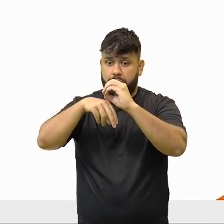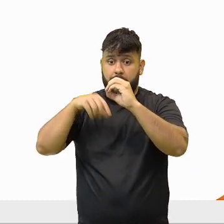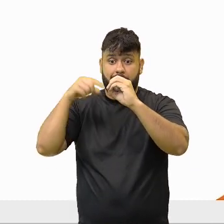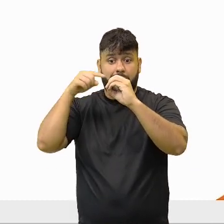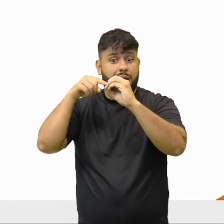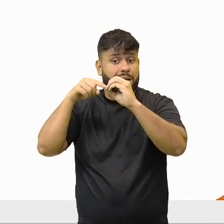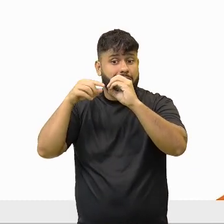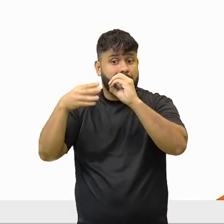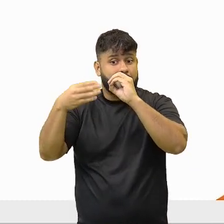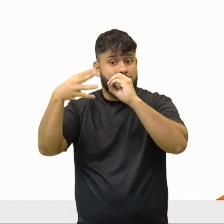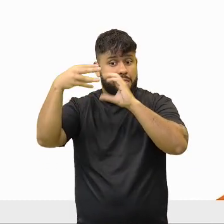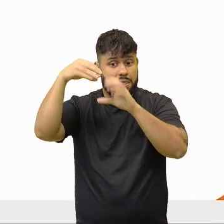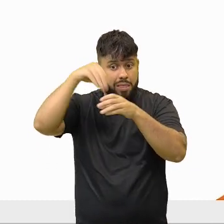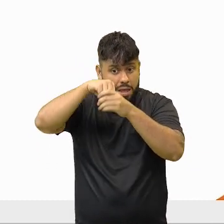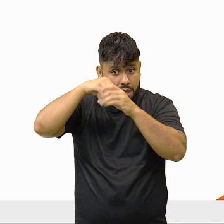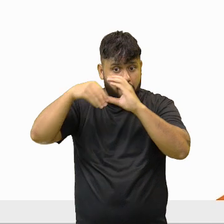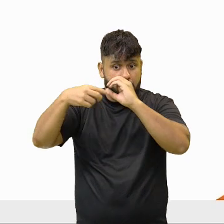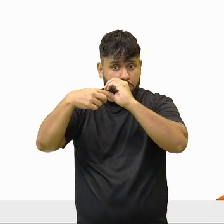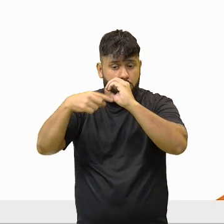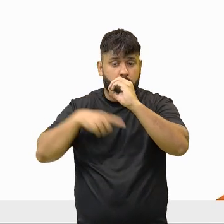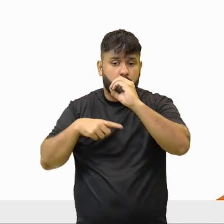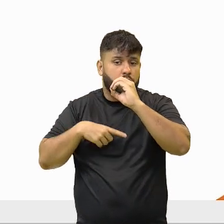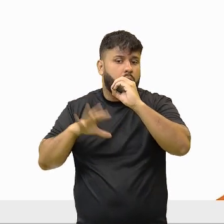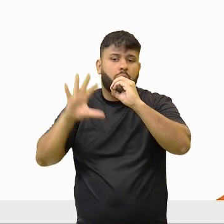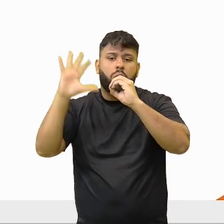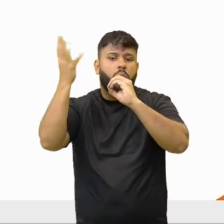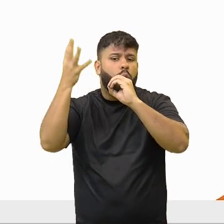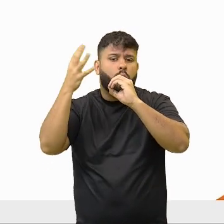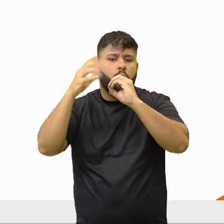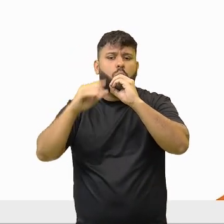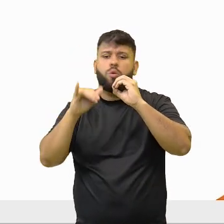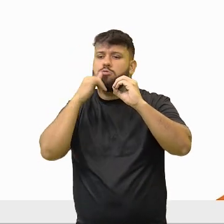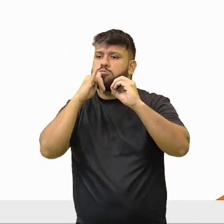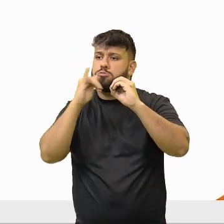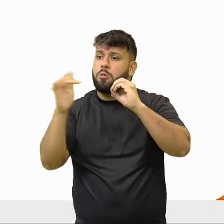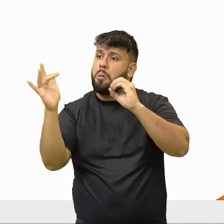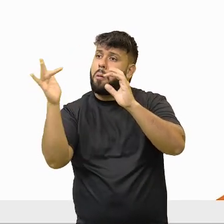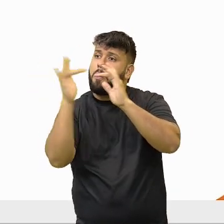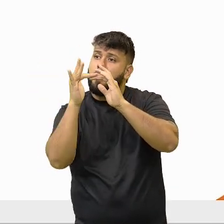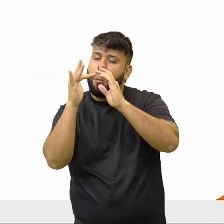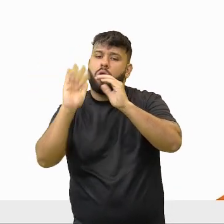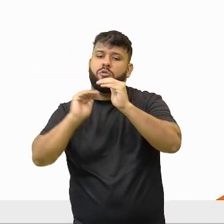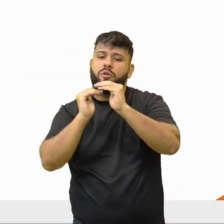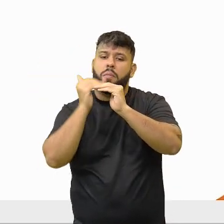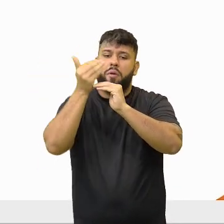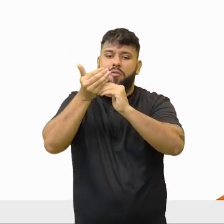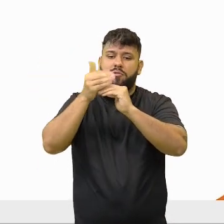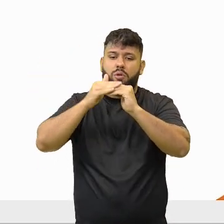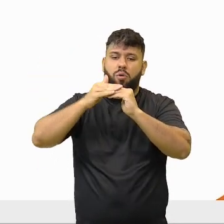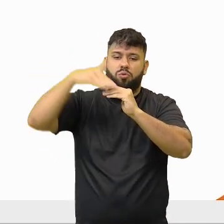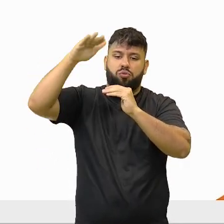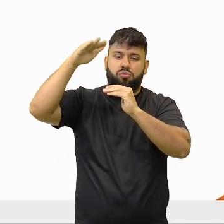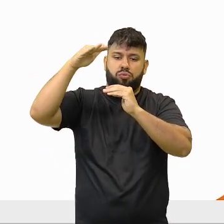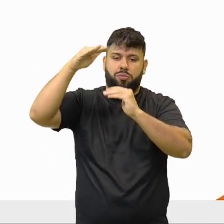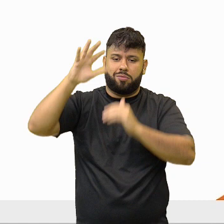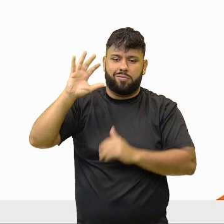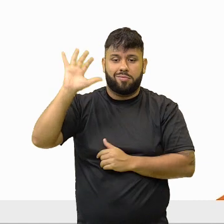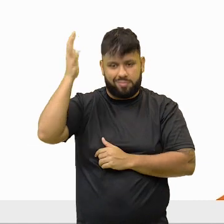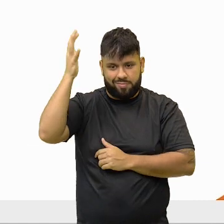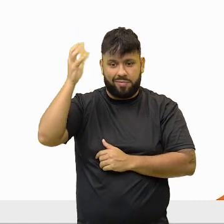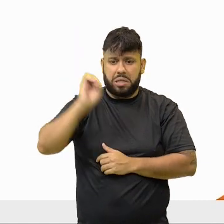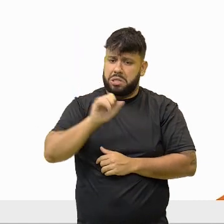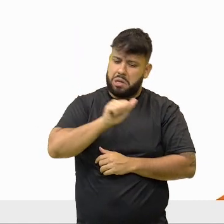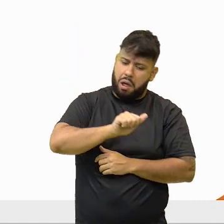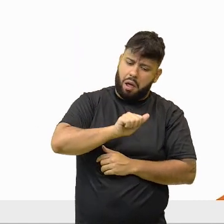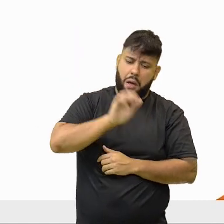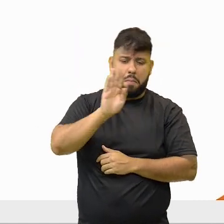condutora, qualquer carga absorvida vai fluir para dentro ou para fora do condutor. Para fora. De tal modo que, se no ponto A, no ponto